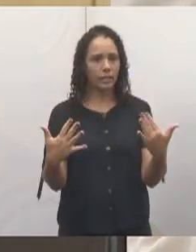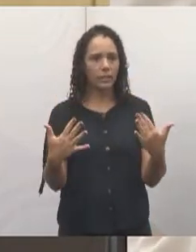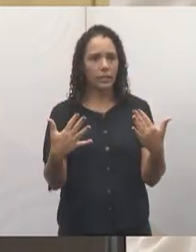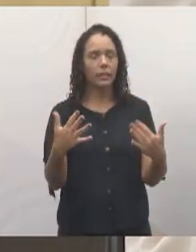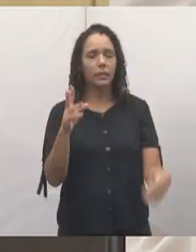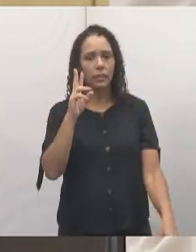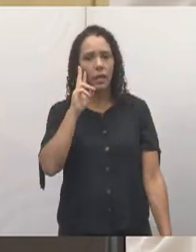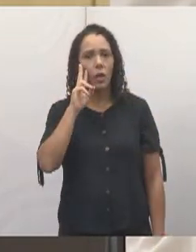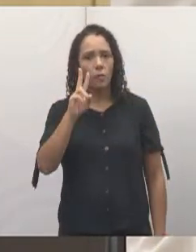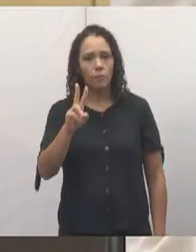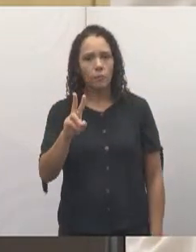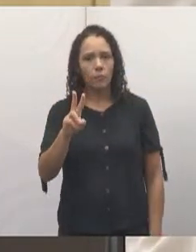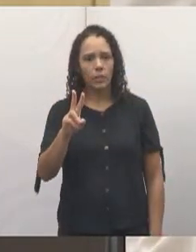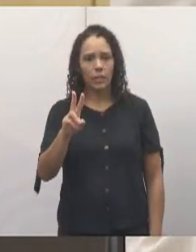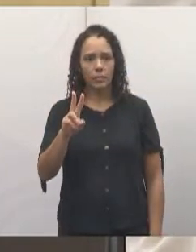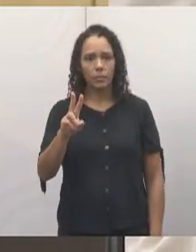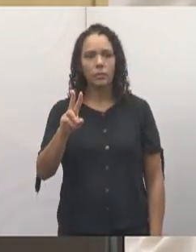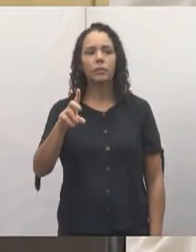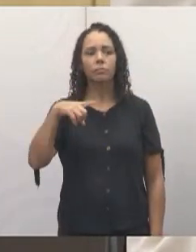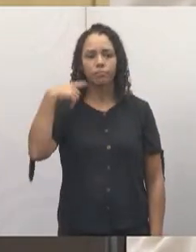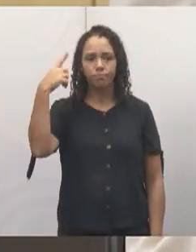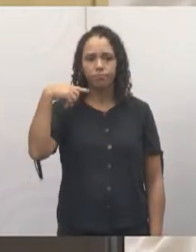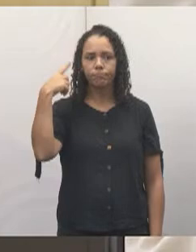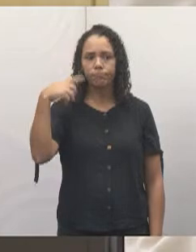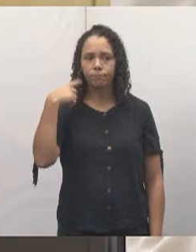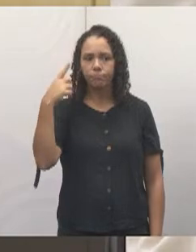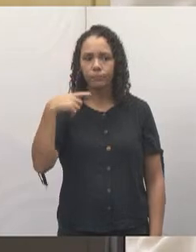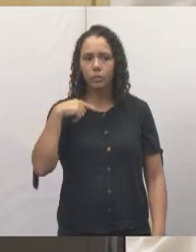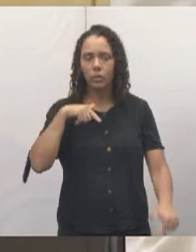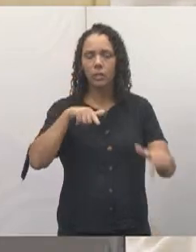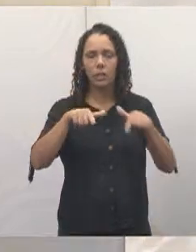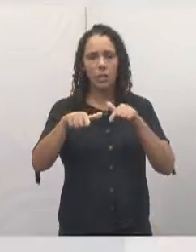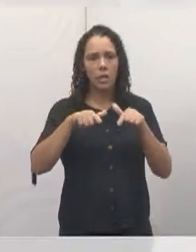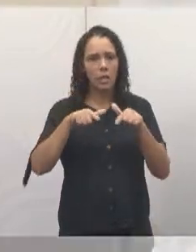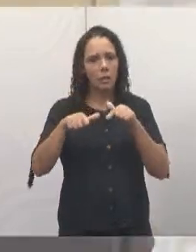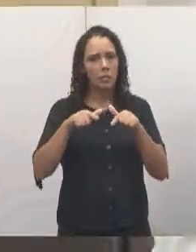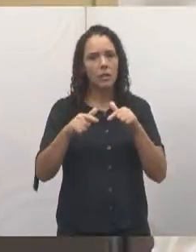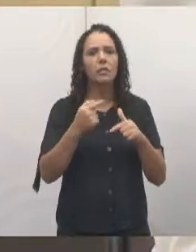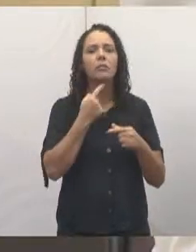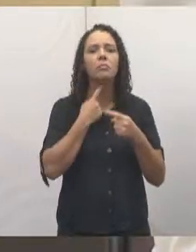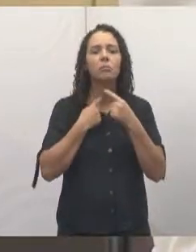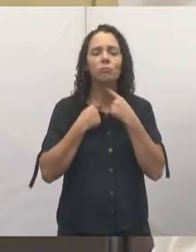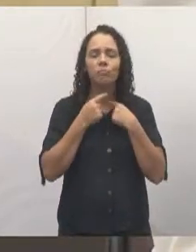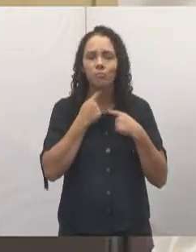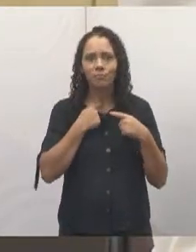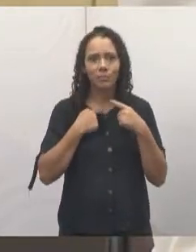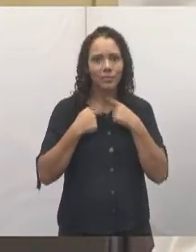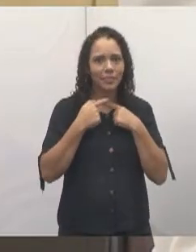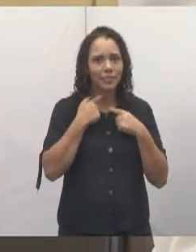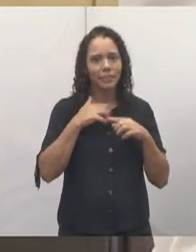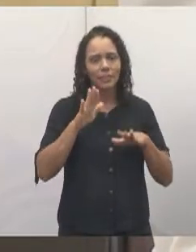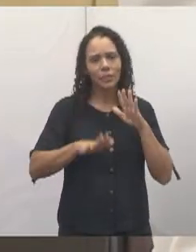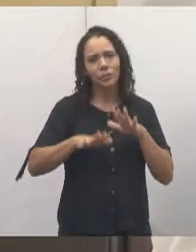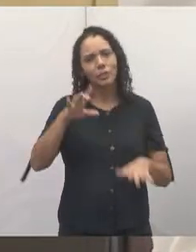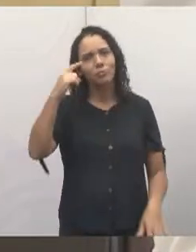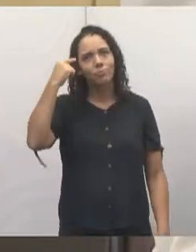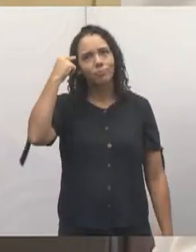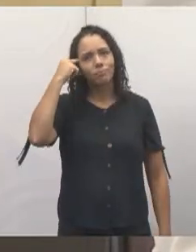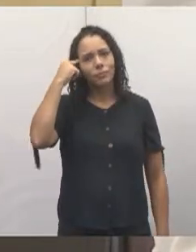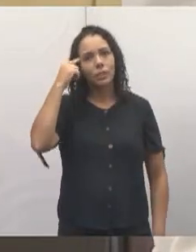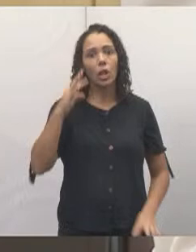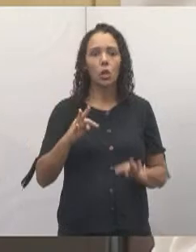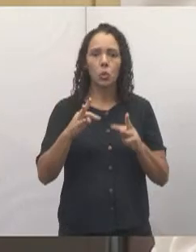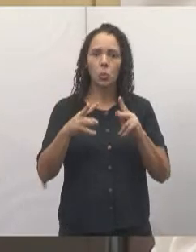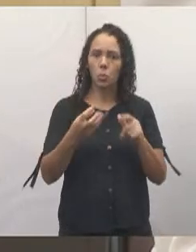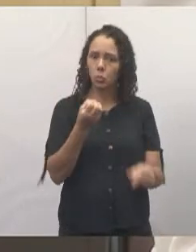advogados defendendo os interesses dos seus clientes e aí nasceu esse amor. E às vezes você pensa assim, olha, tudo valeu